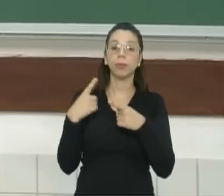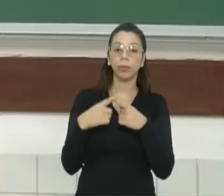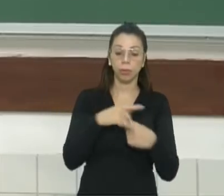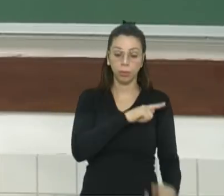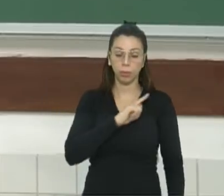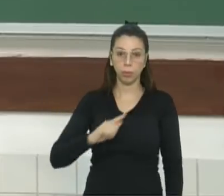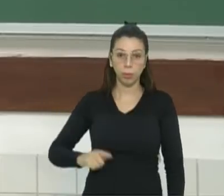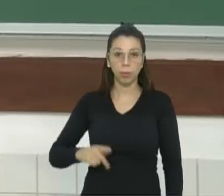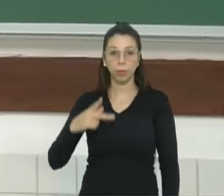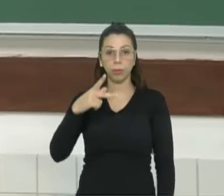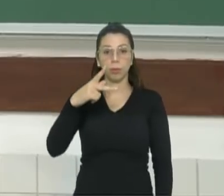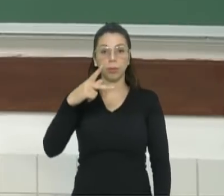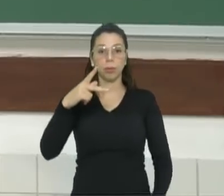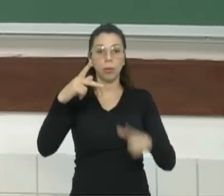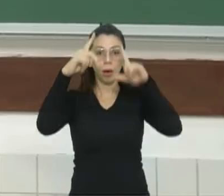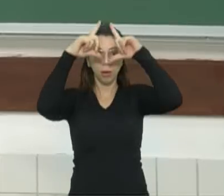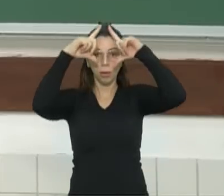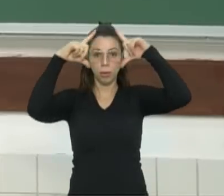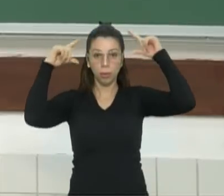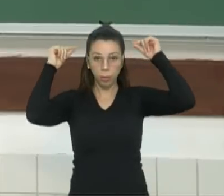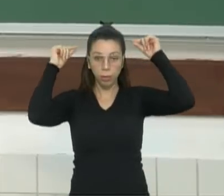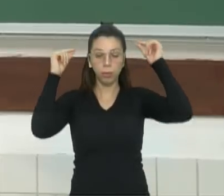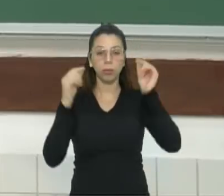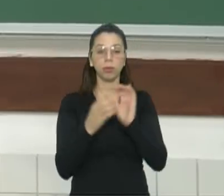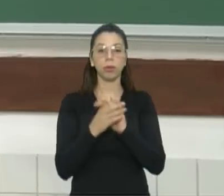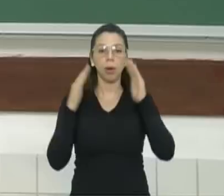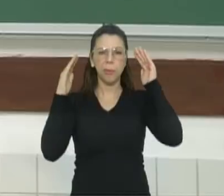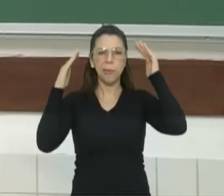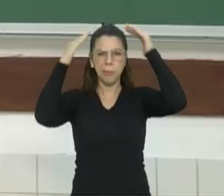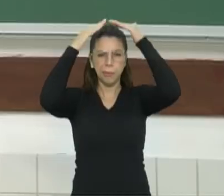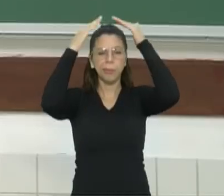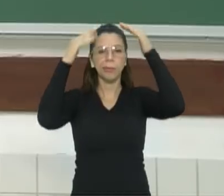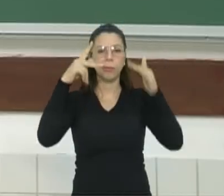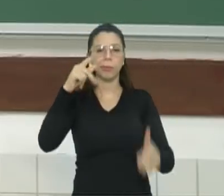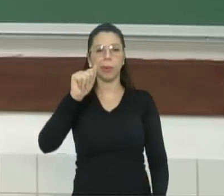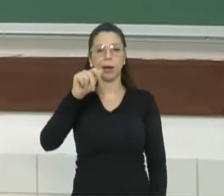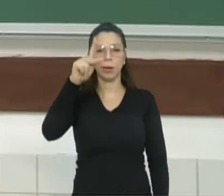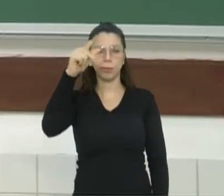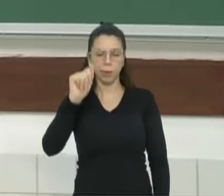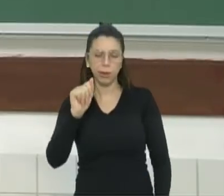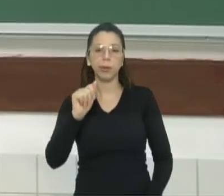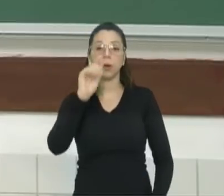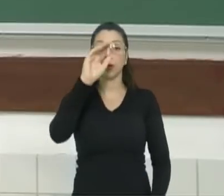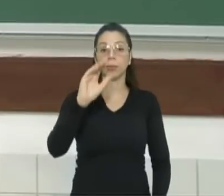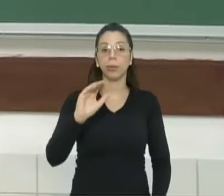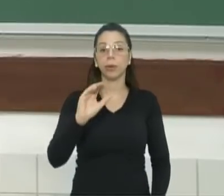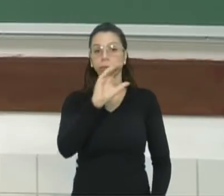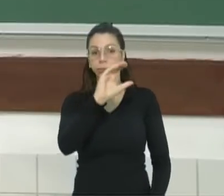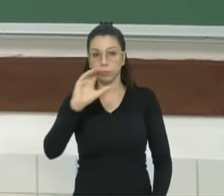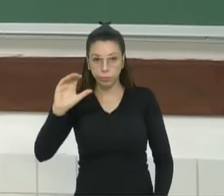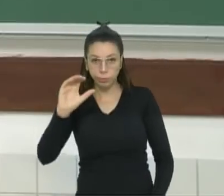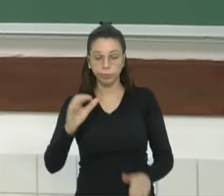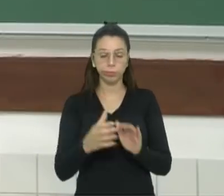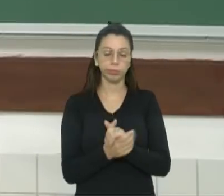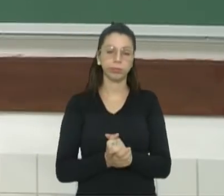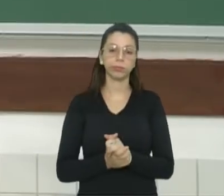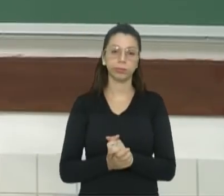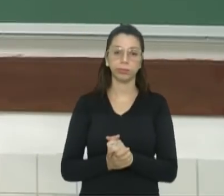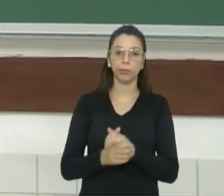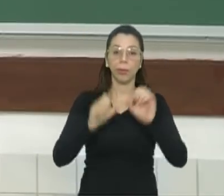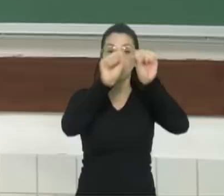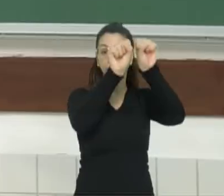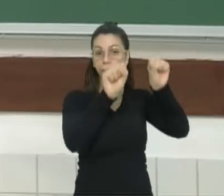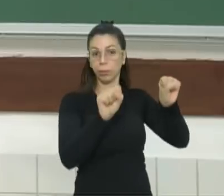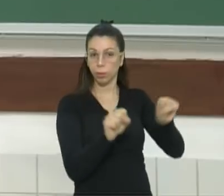que é um representante divino para os católicos. Então, naquele sistema de governo ali, quem governa é